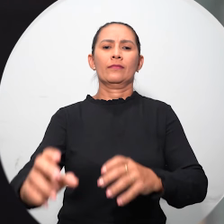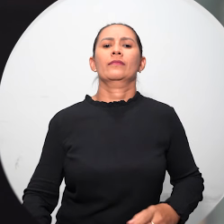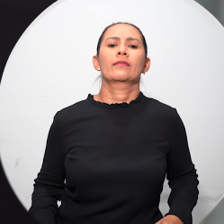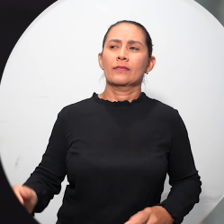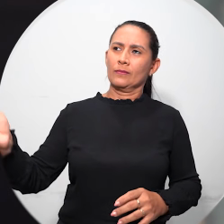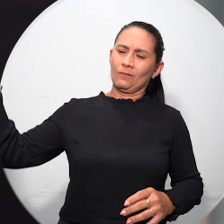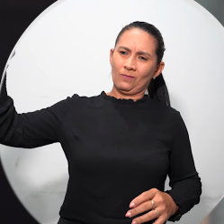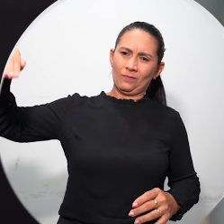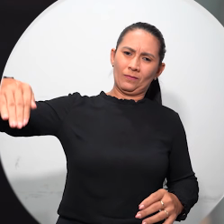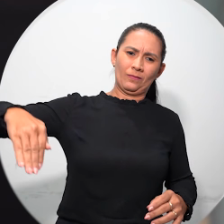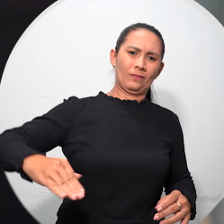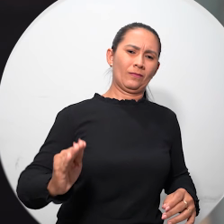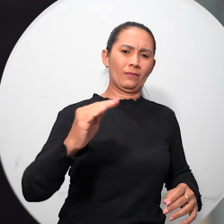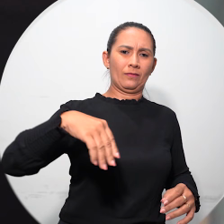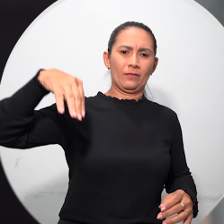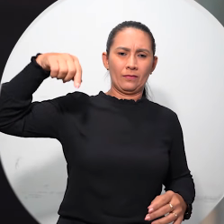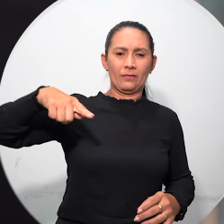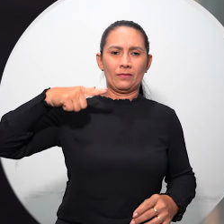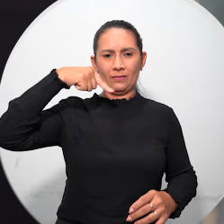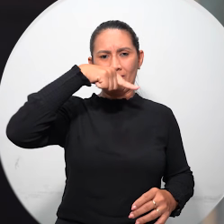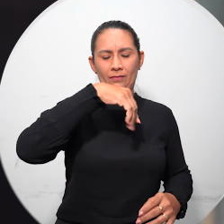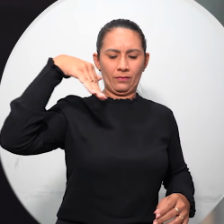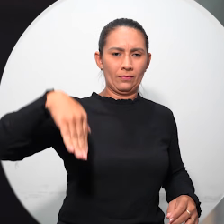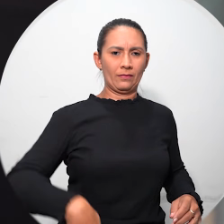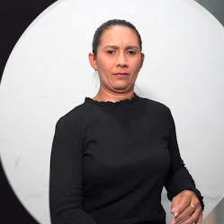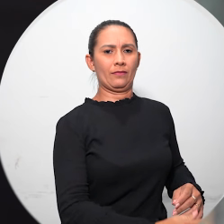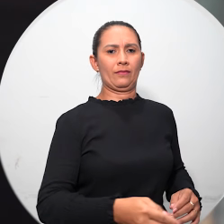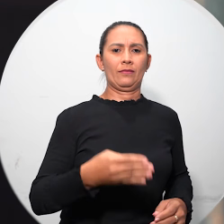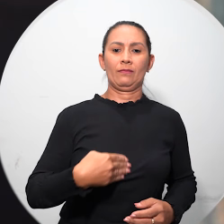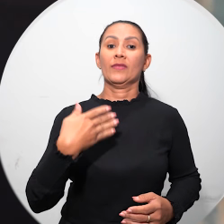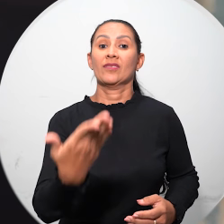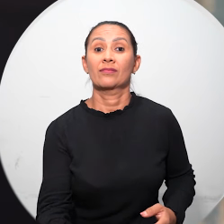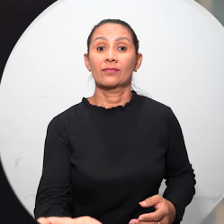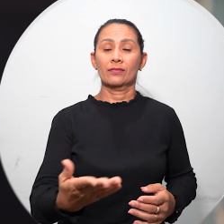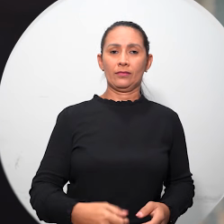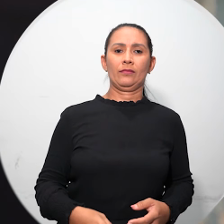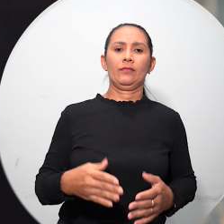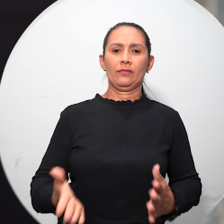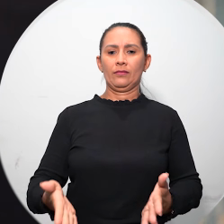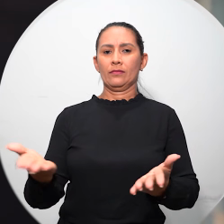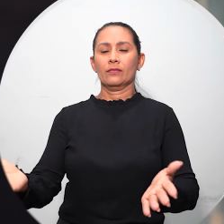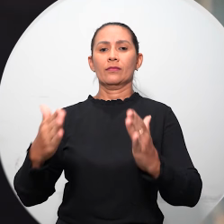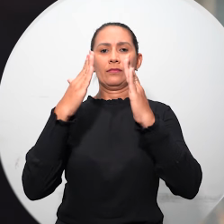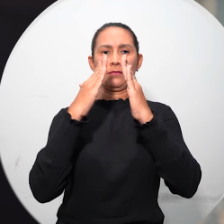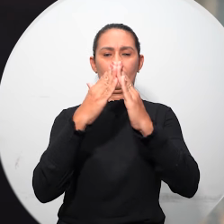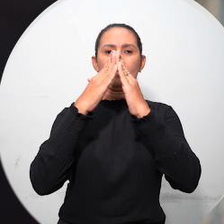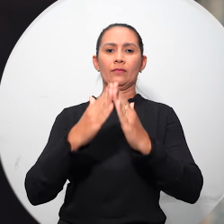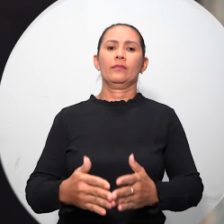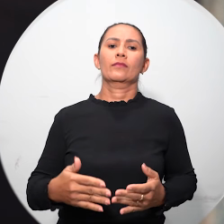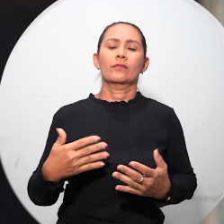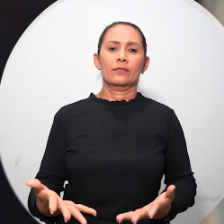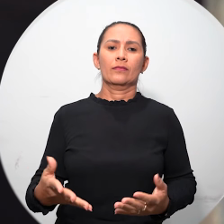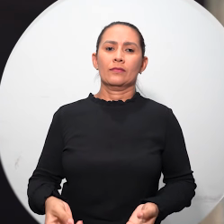serrinha escorrer, dias sem parar. Eu peço às autoridades que não deixem sua casa aba fazer e não tampouco a queimar.